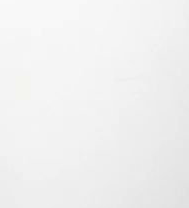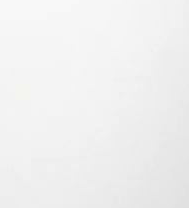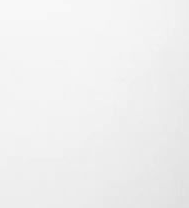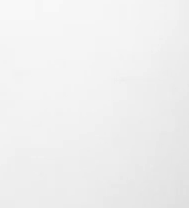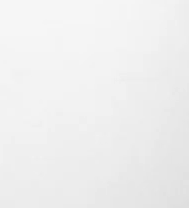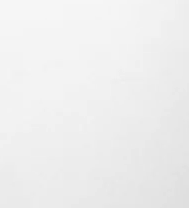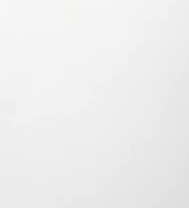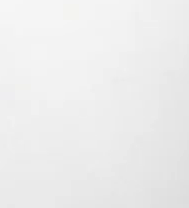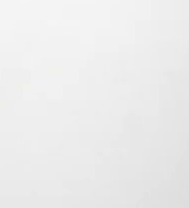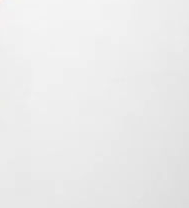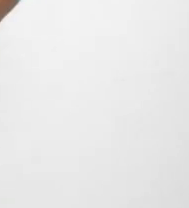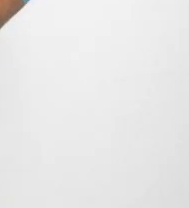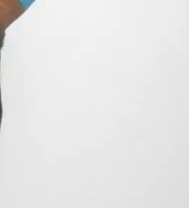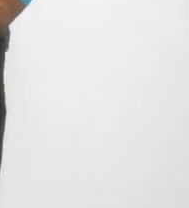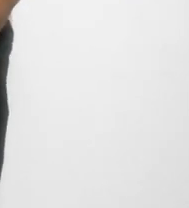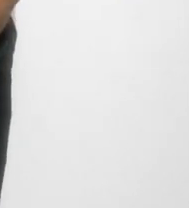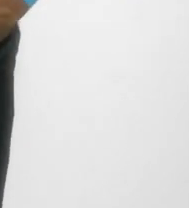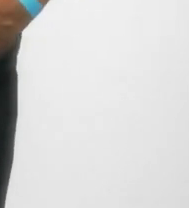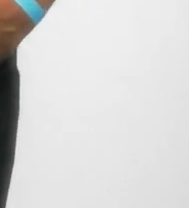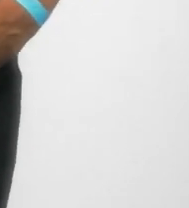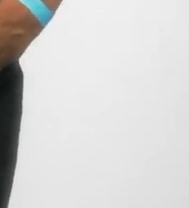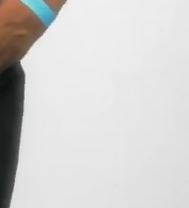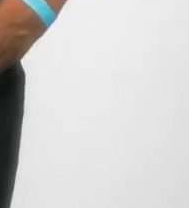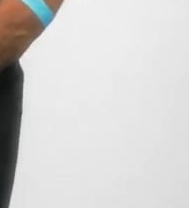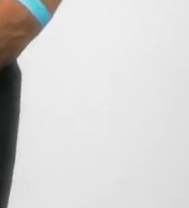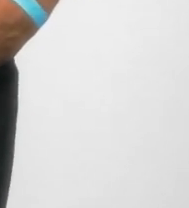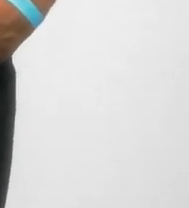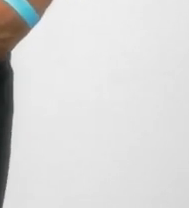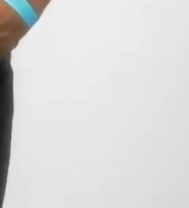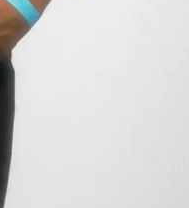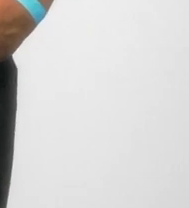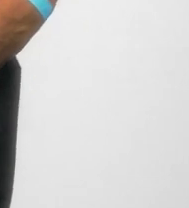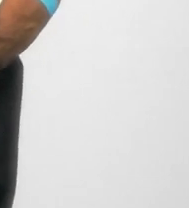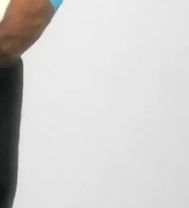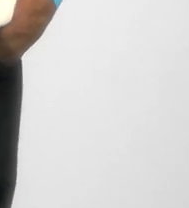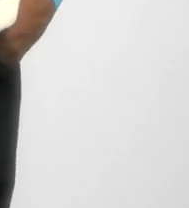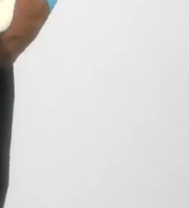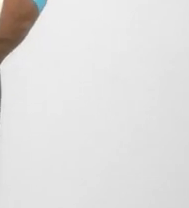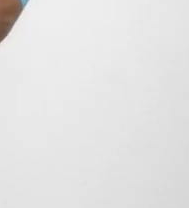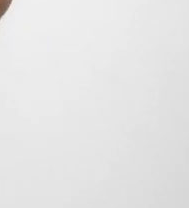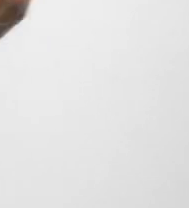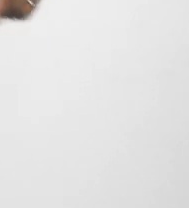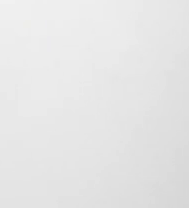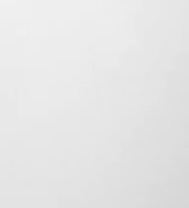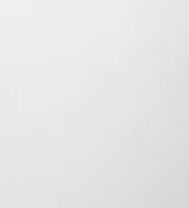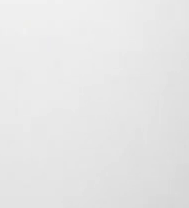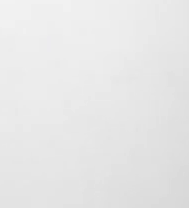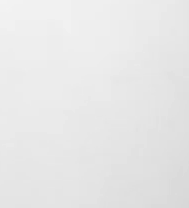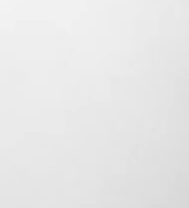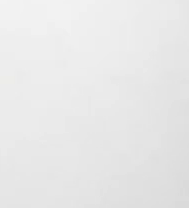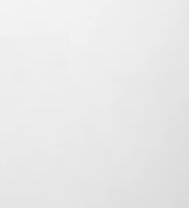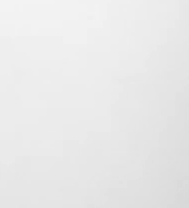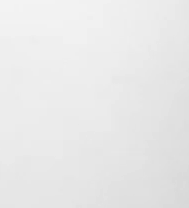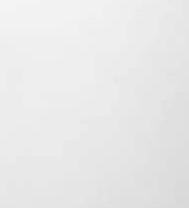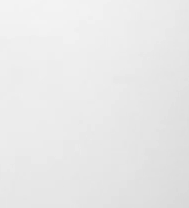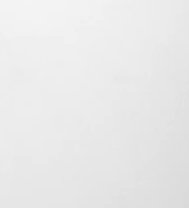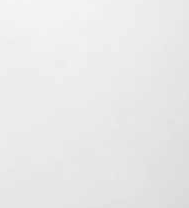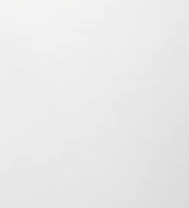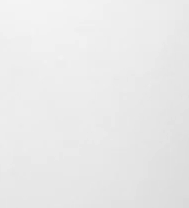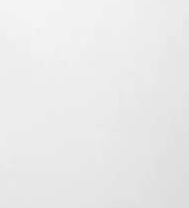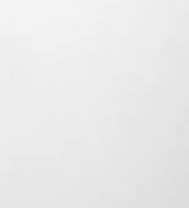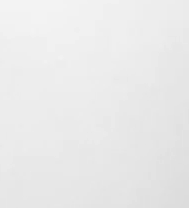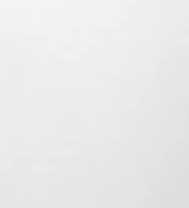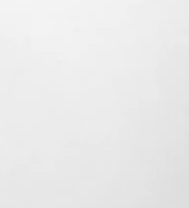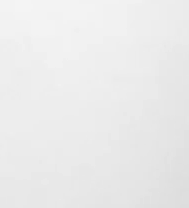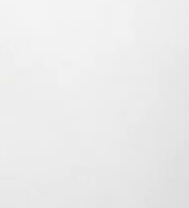cumprimento do plano de saúde blá blá blá E aí foi passado o período né para vocês me responderem responderam que eles não concordaram com